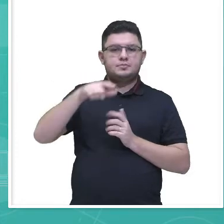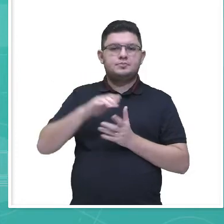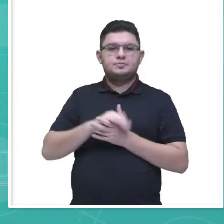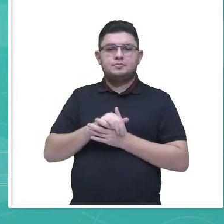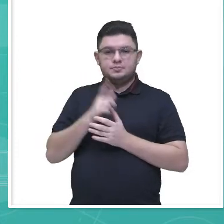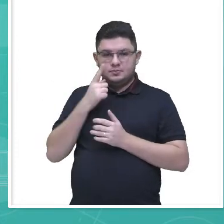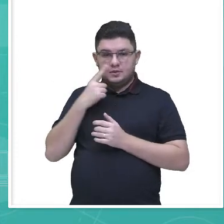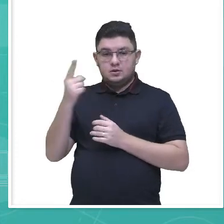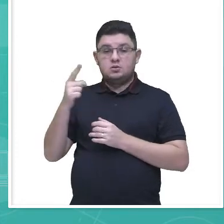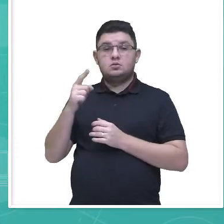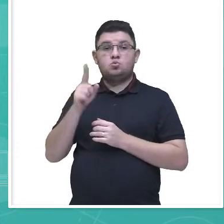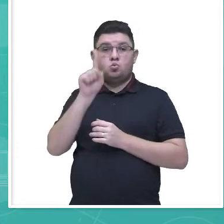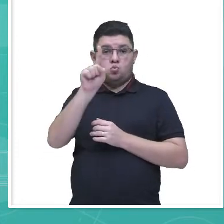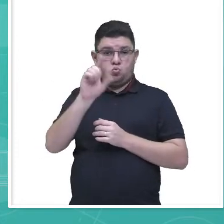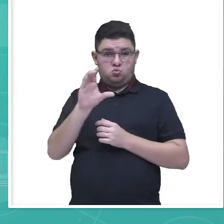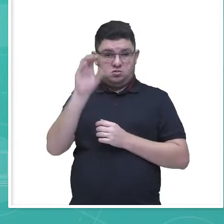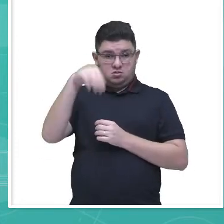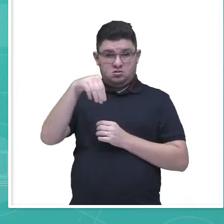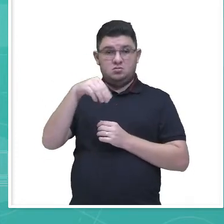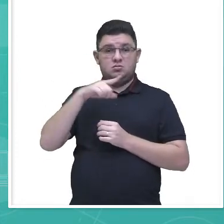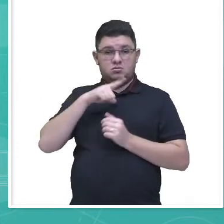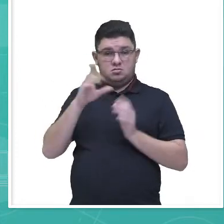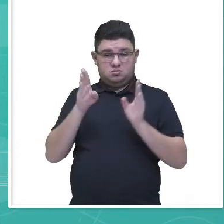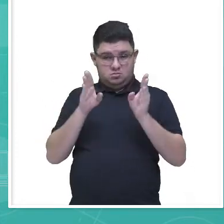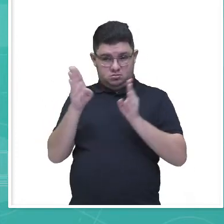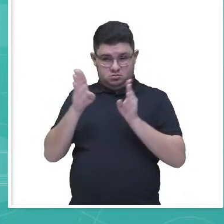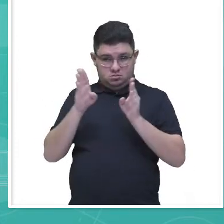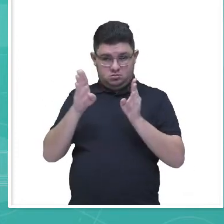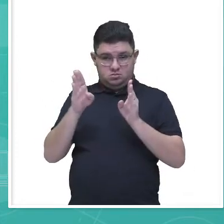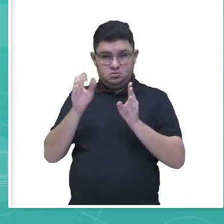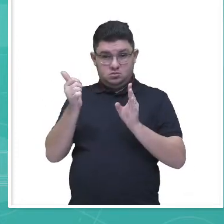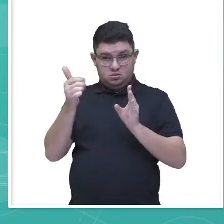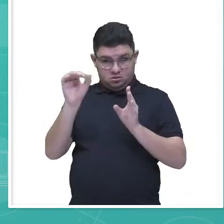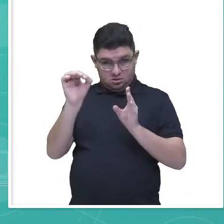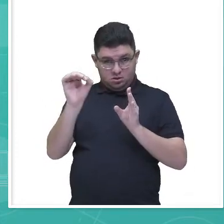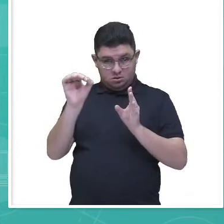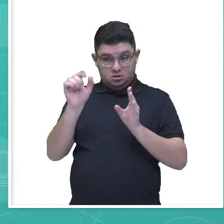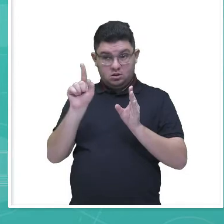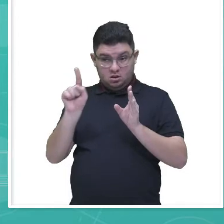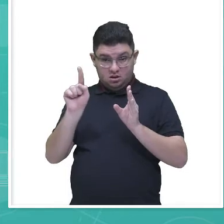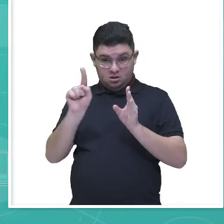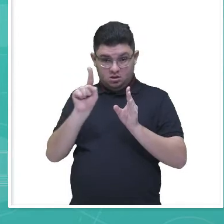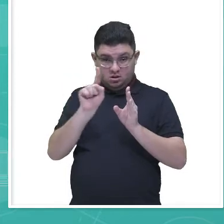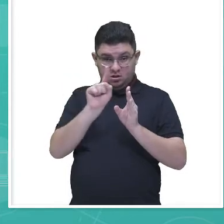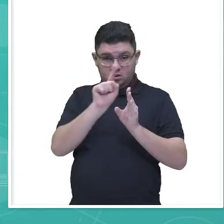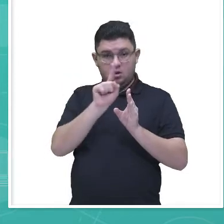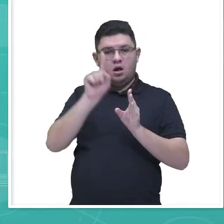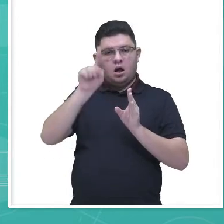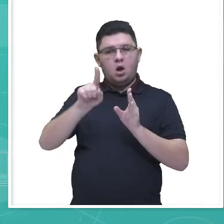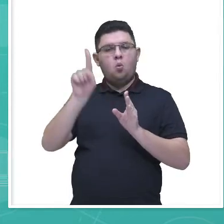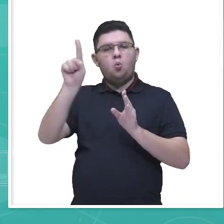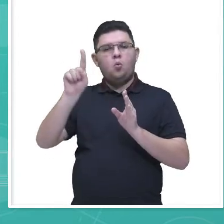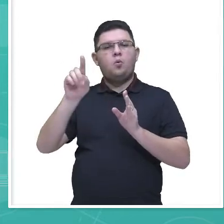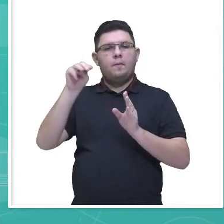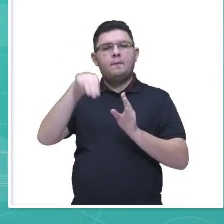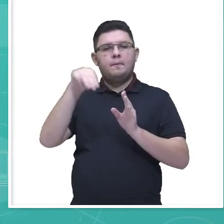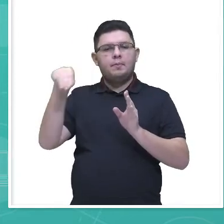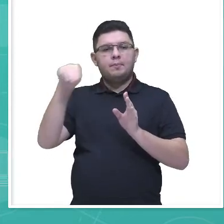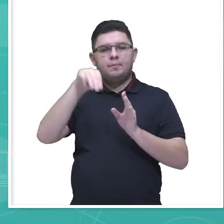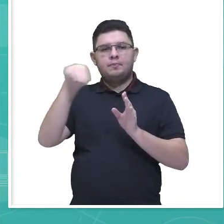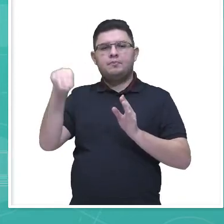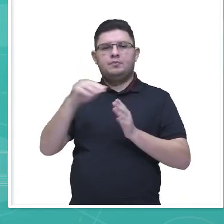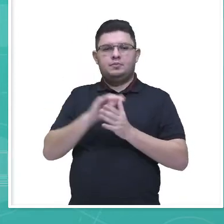ter 10 tracinhos desses, porque cada um vai corresponder a 1 milímetro. Então, olha aí, aqui no meio a gente tem esse aqui,